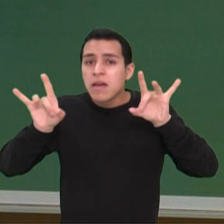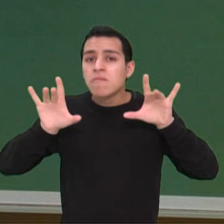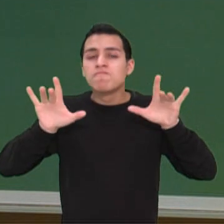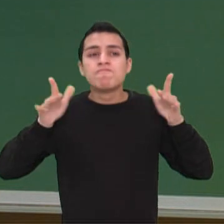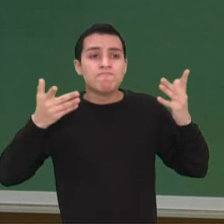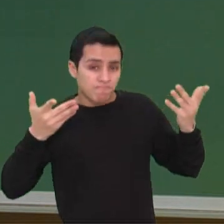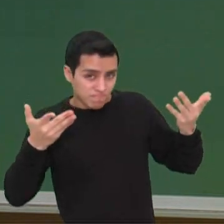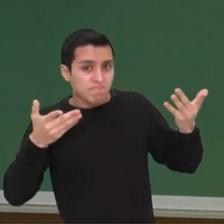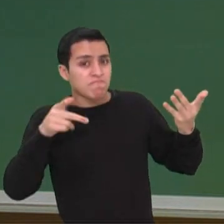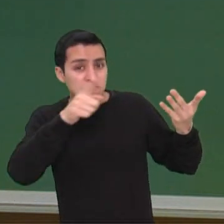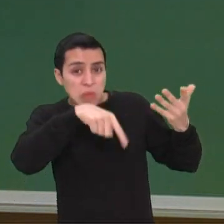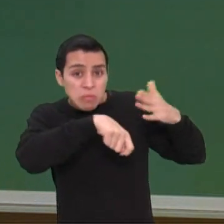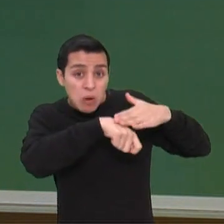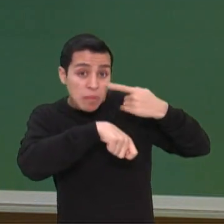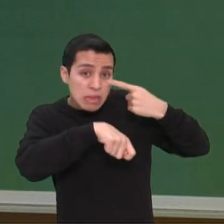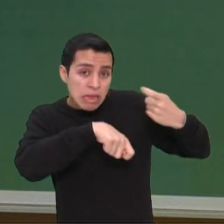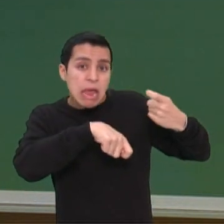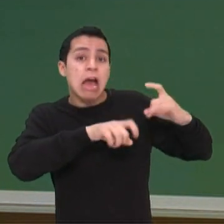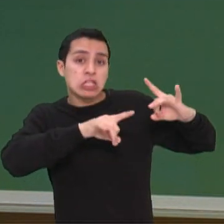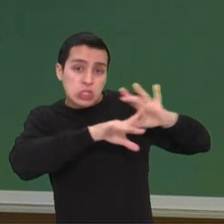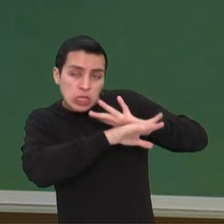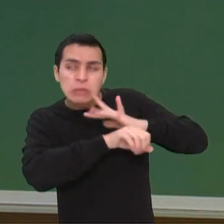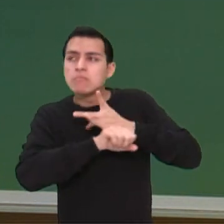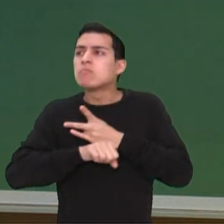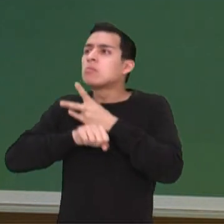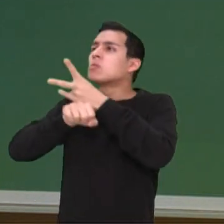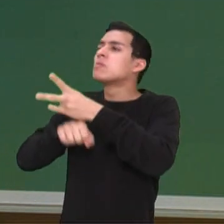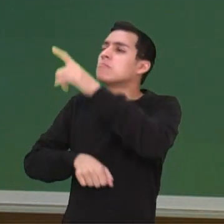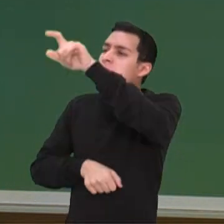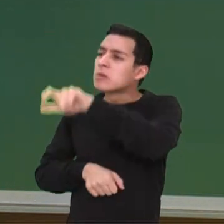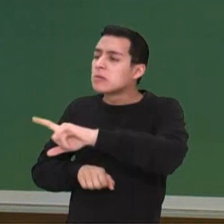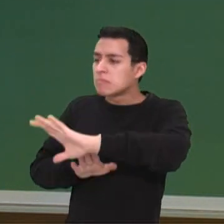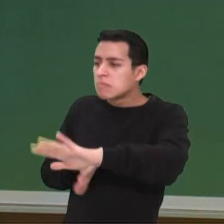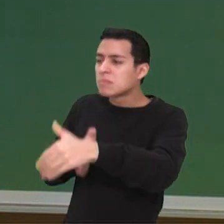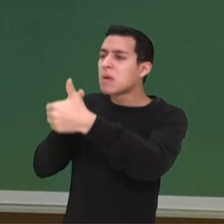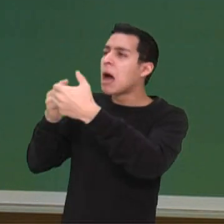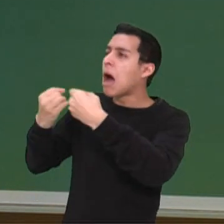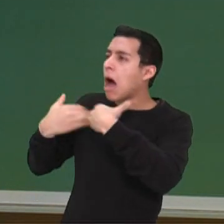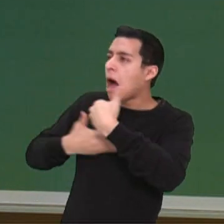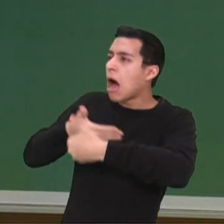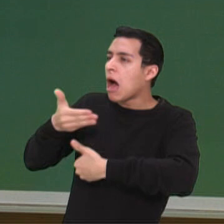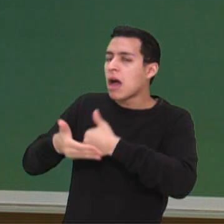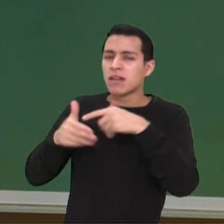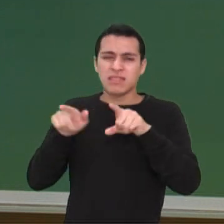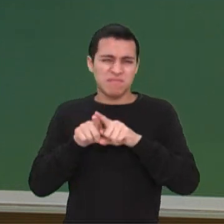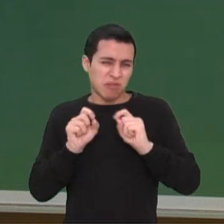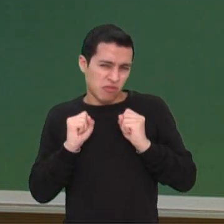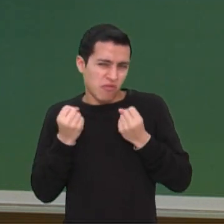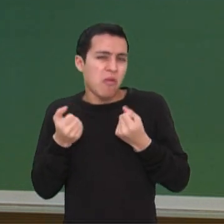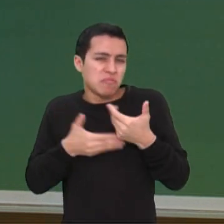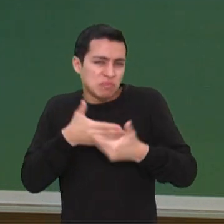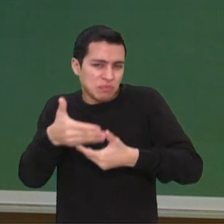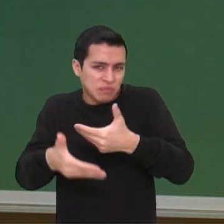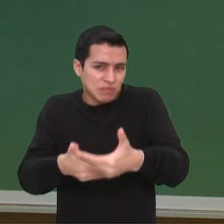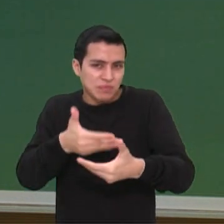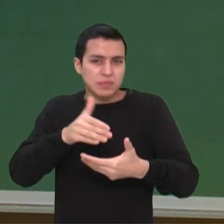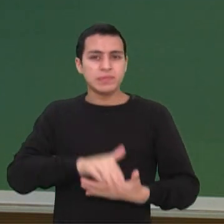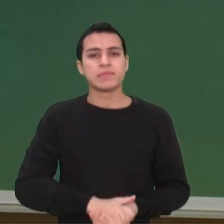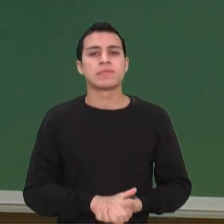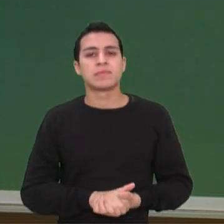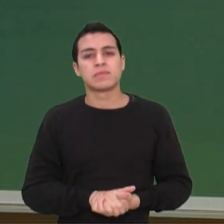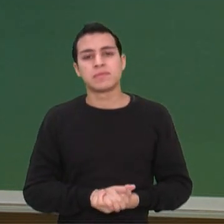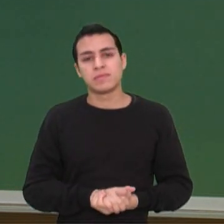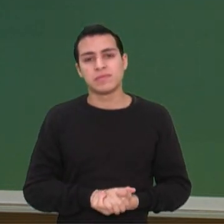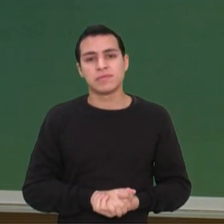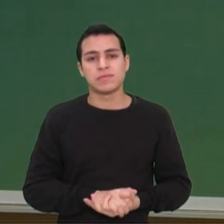daí procurar um idioma, procurar alguém que ensine e ter todo esse trabalho futuro, beleza?